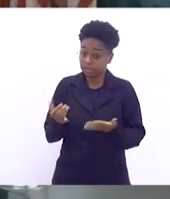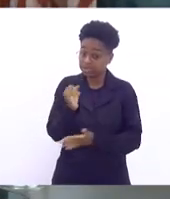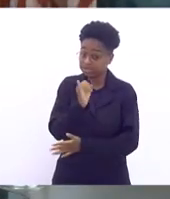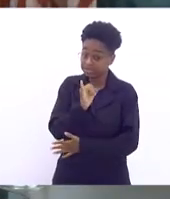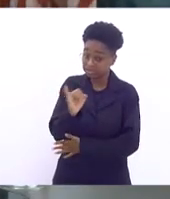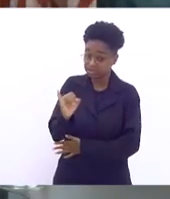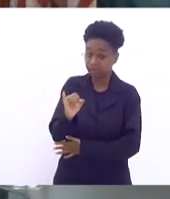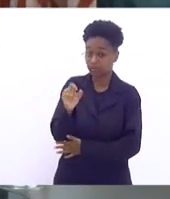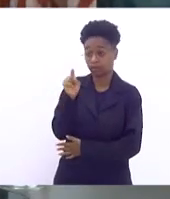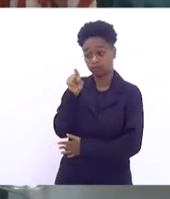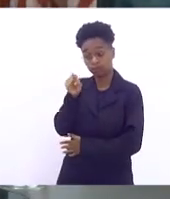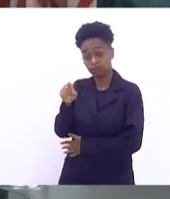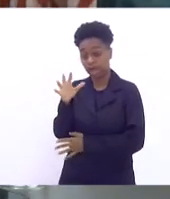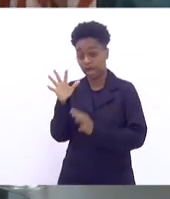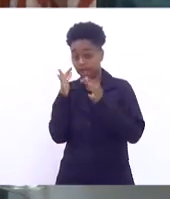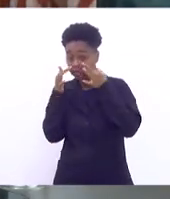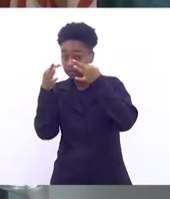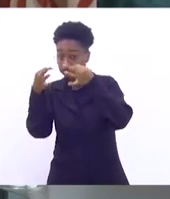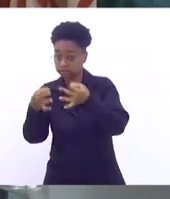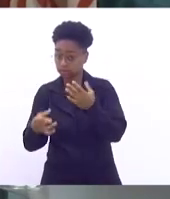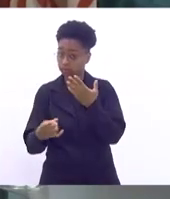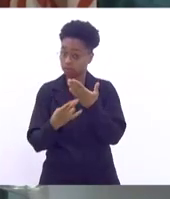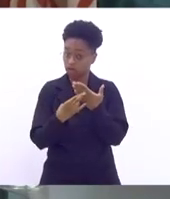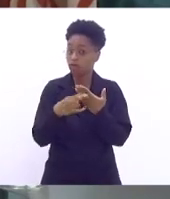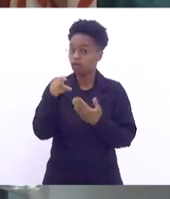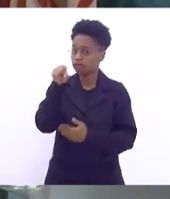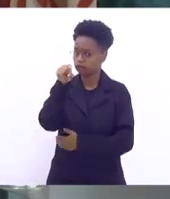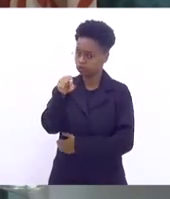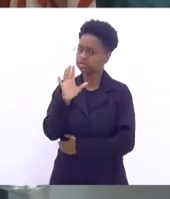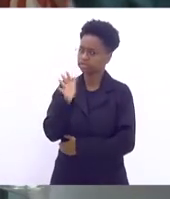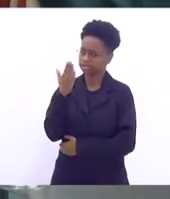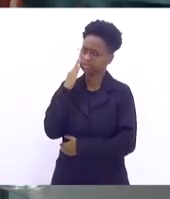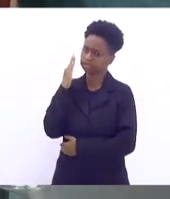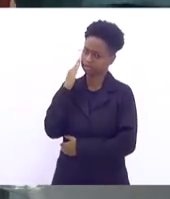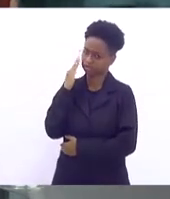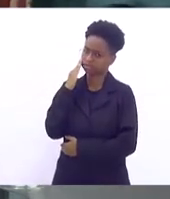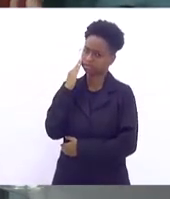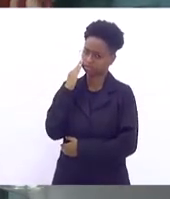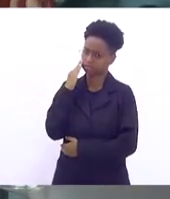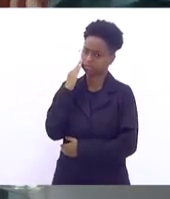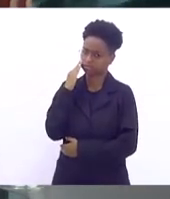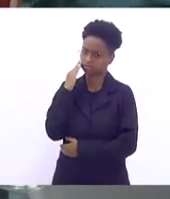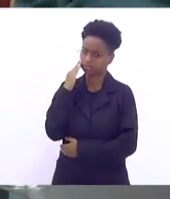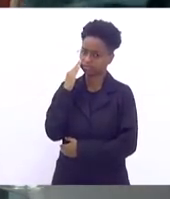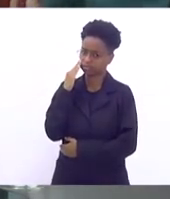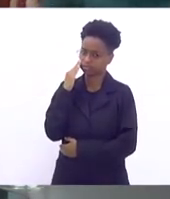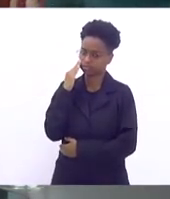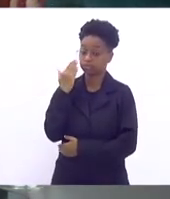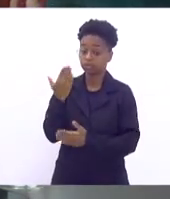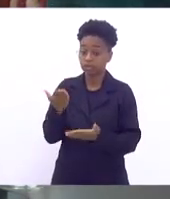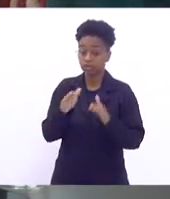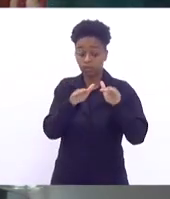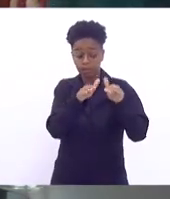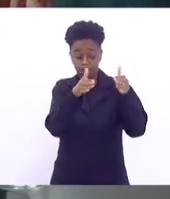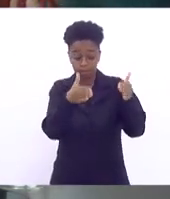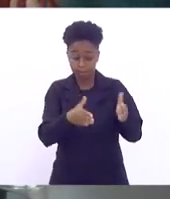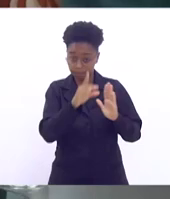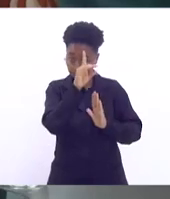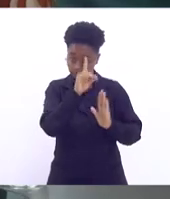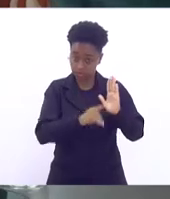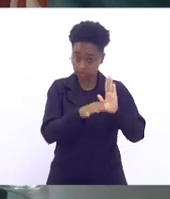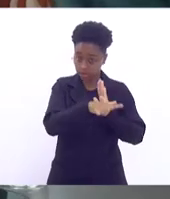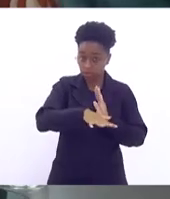atentar no regimento interno e vossa excelência a mesa diretora